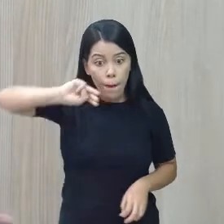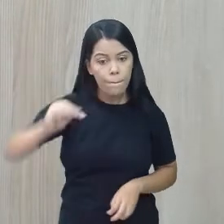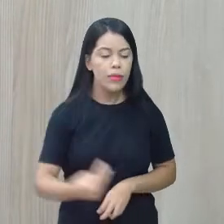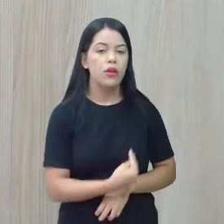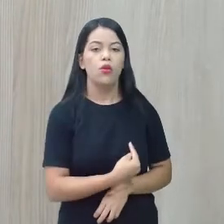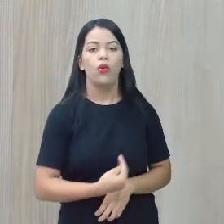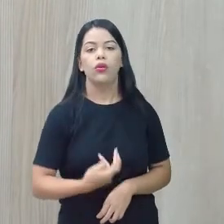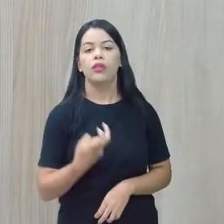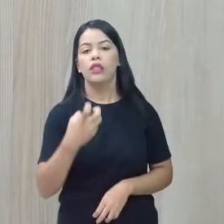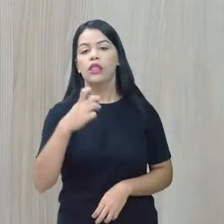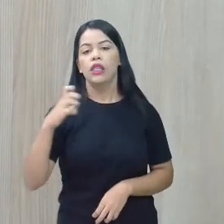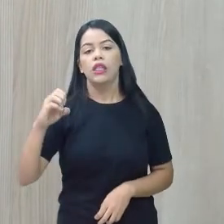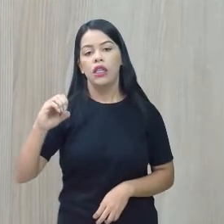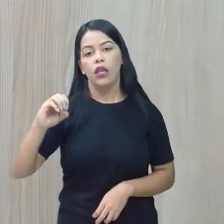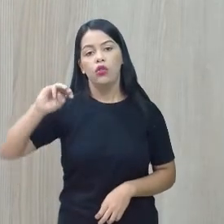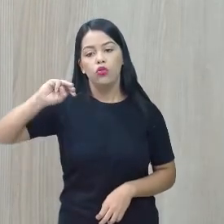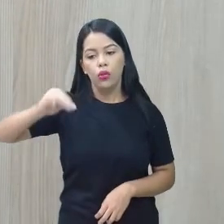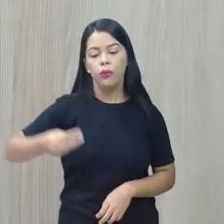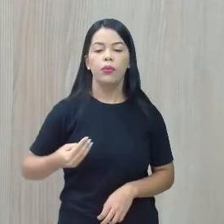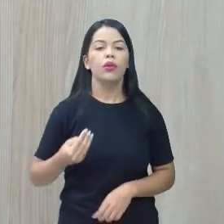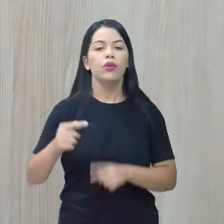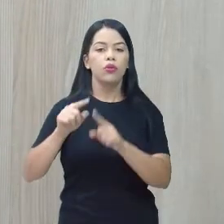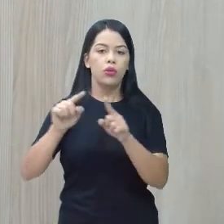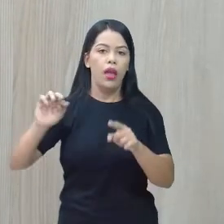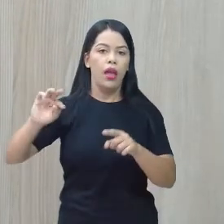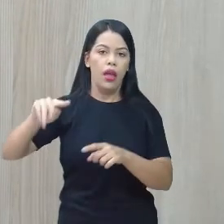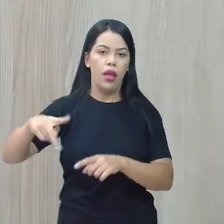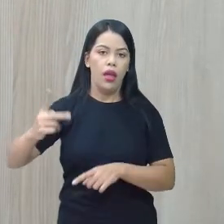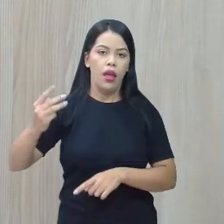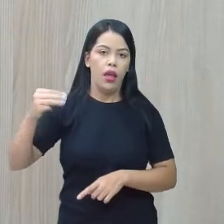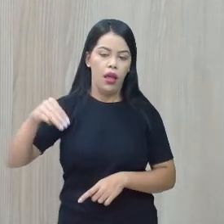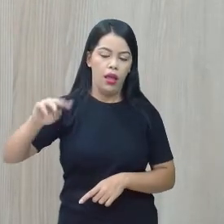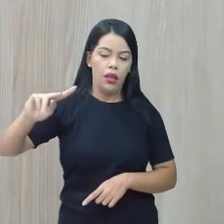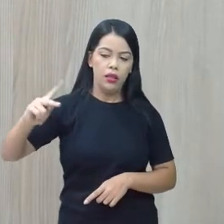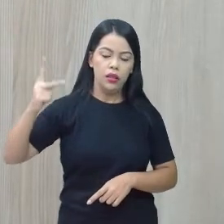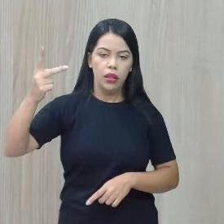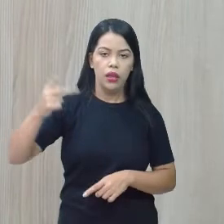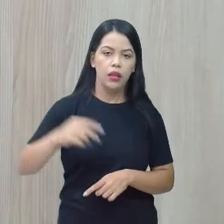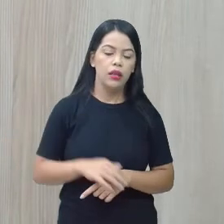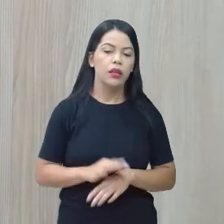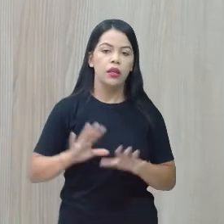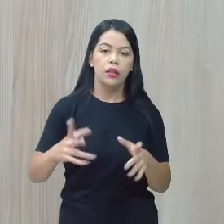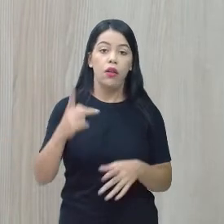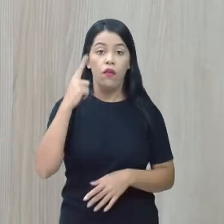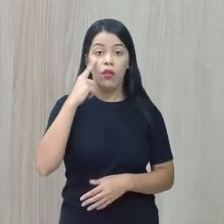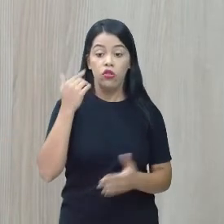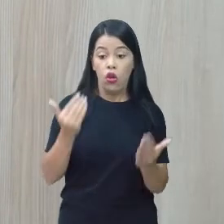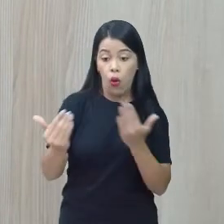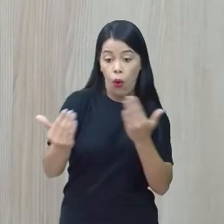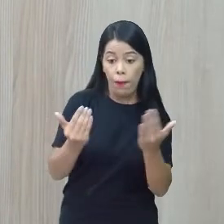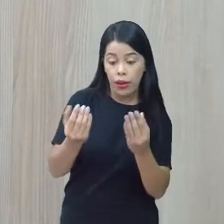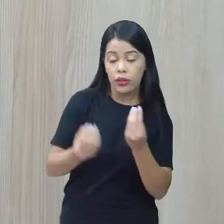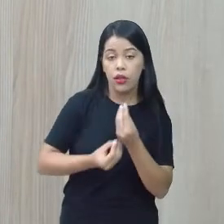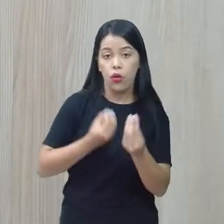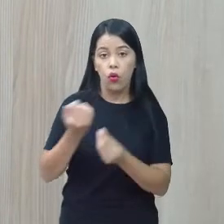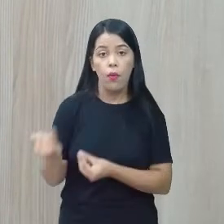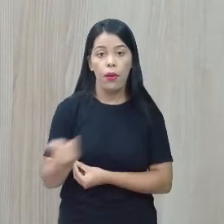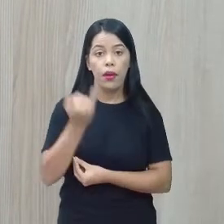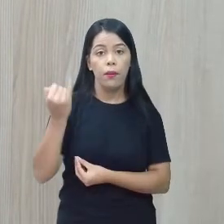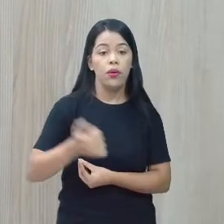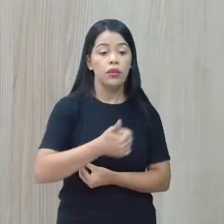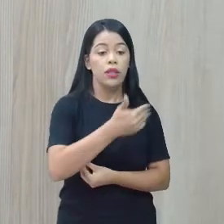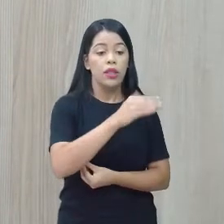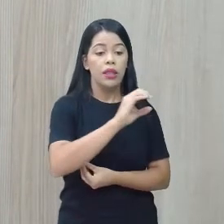8.500.000 quilômetros quadrados de área. Então, veja a comparação aí e a importância que tem esses 10.000